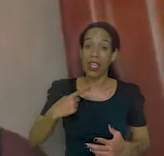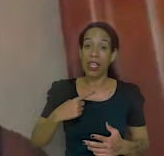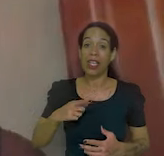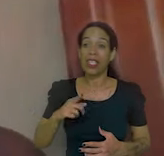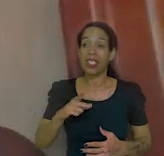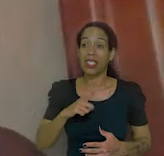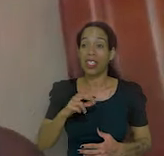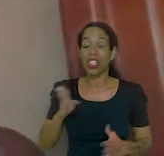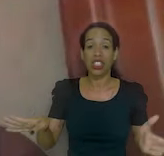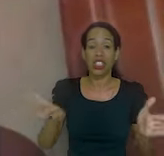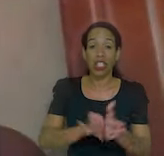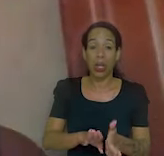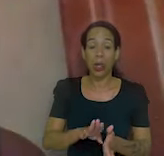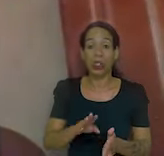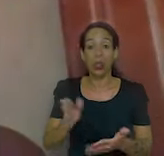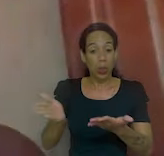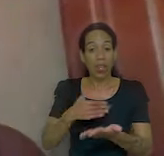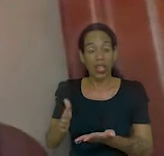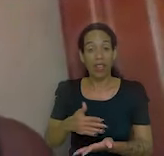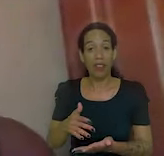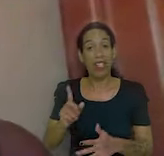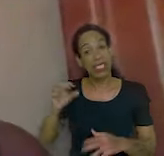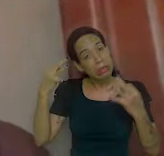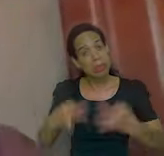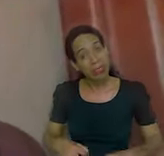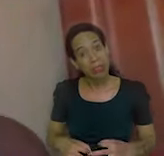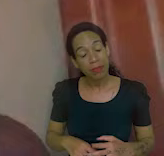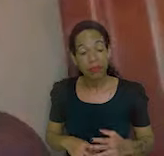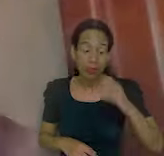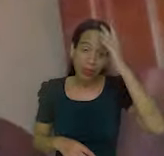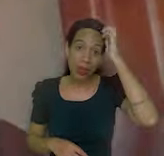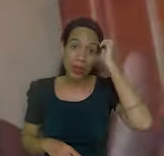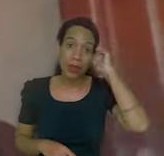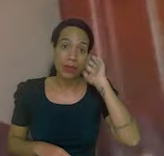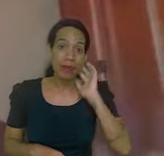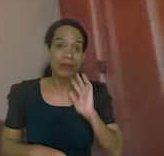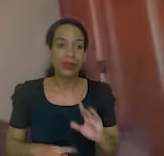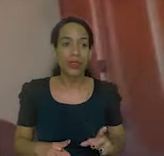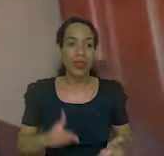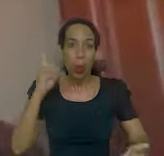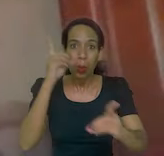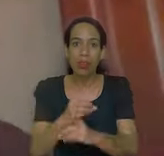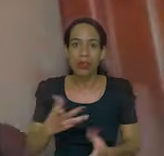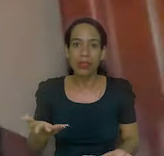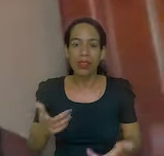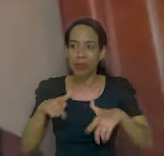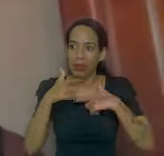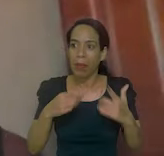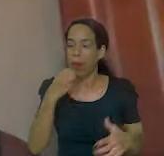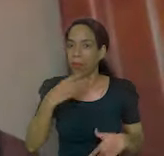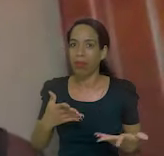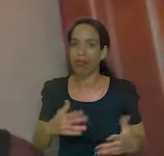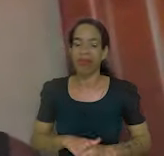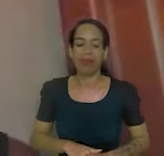dela que se chegou a essa questão do livro. E deu certo. Eu digo que deu match. Foi uma parceria que deu